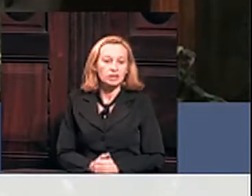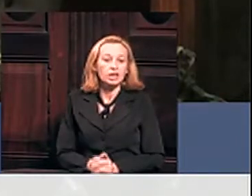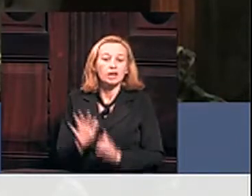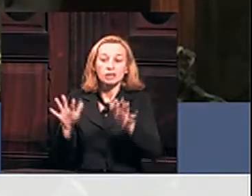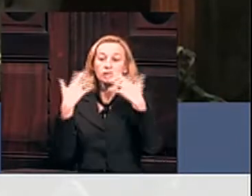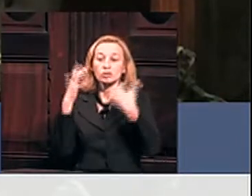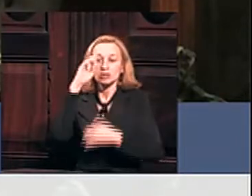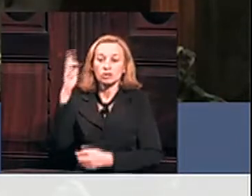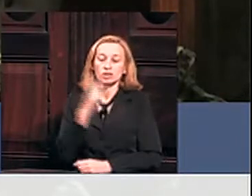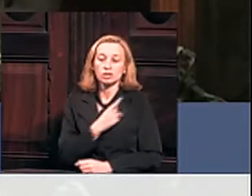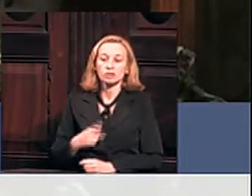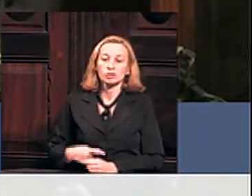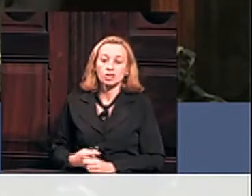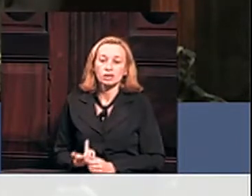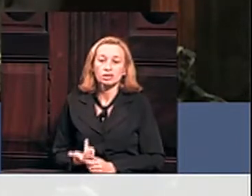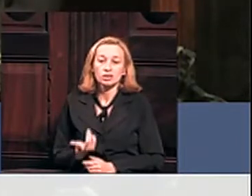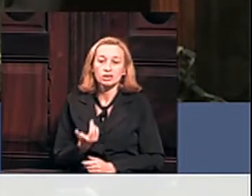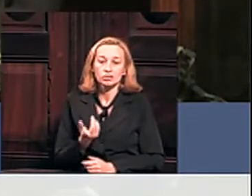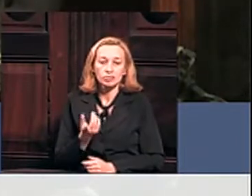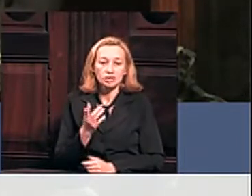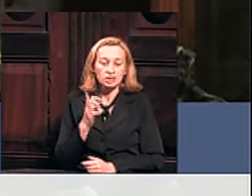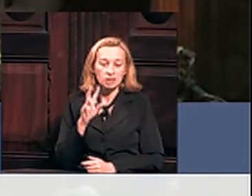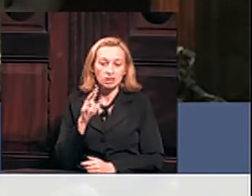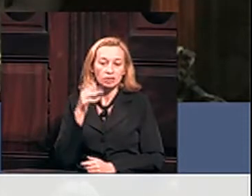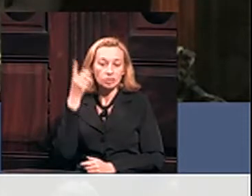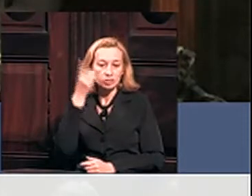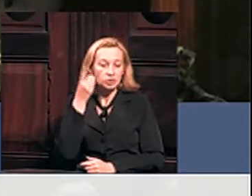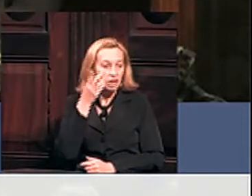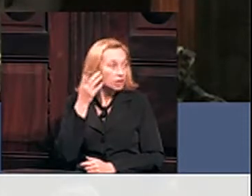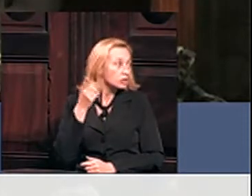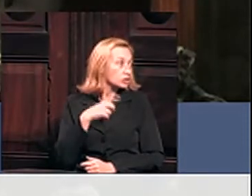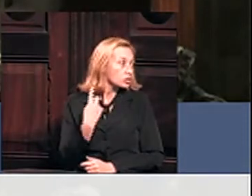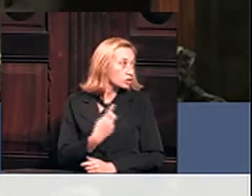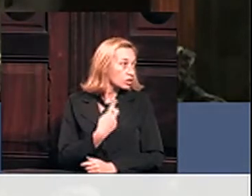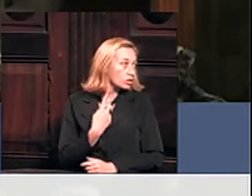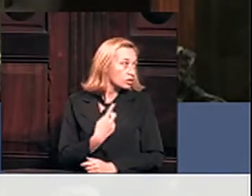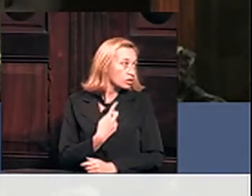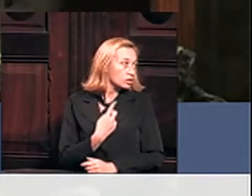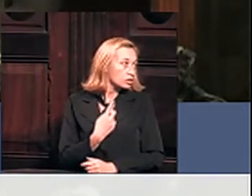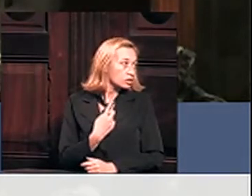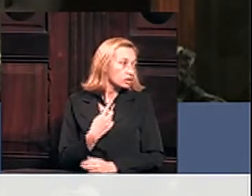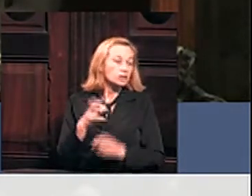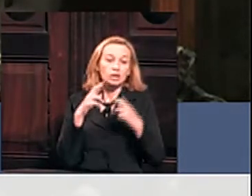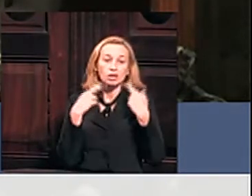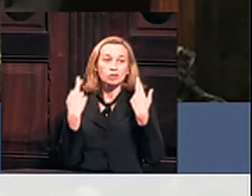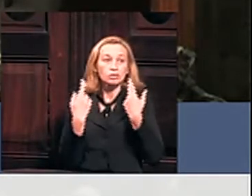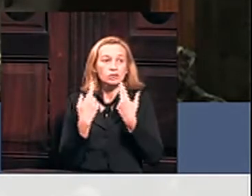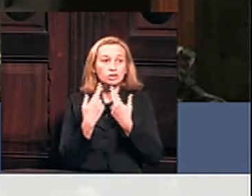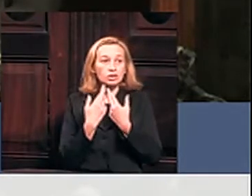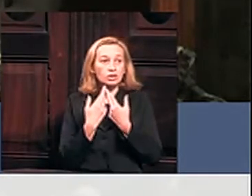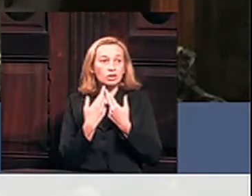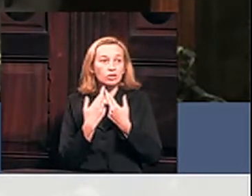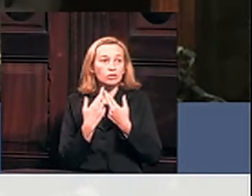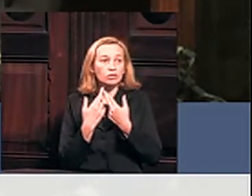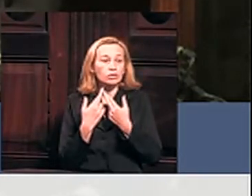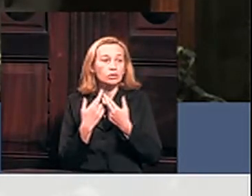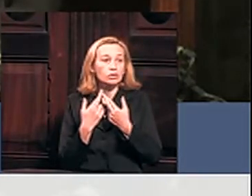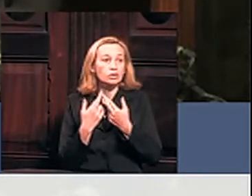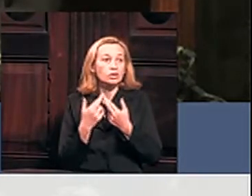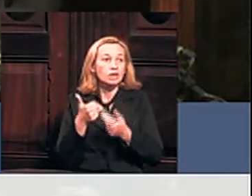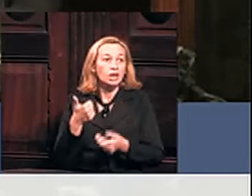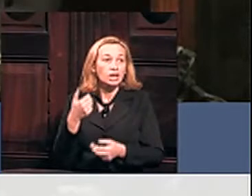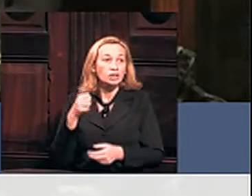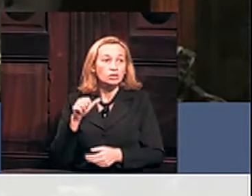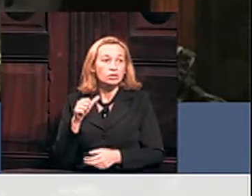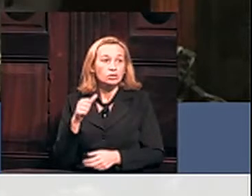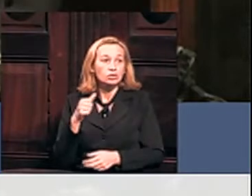senhores deputados. Nós estamos, então, suprimindo a sessão de 14h50. Está encerrada